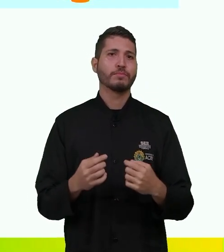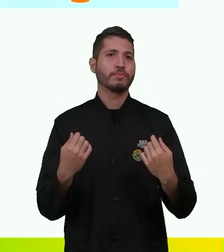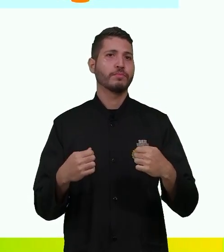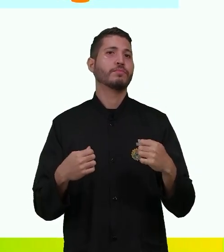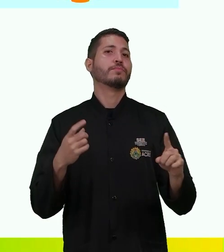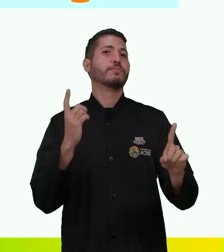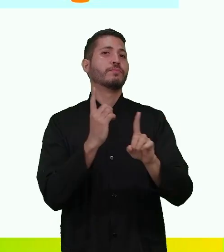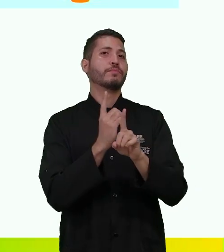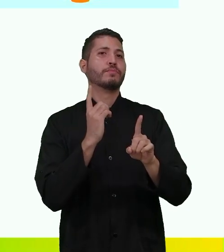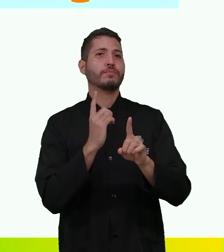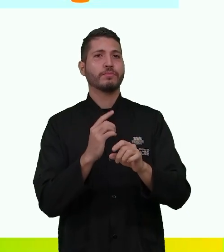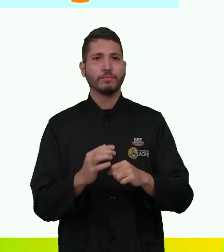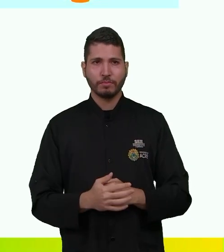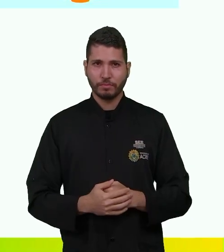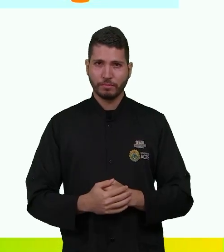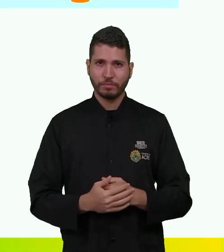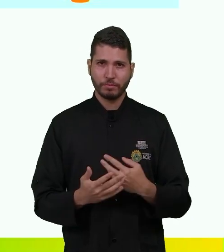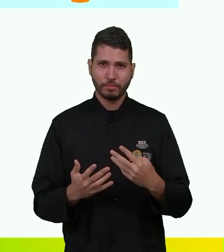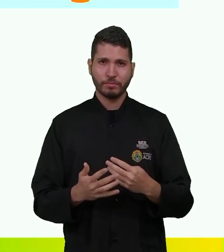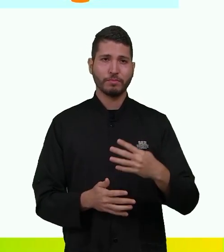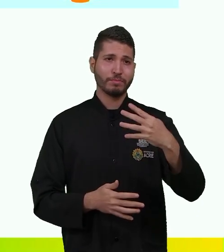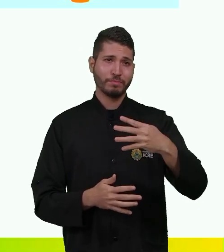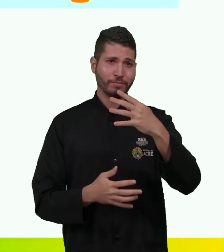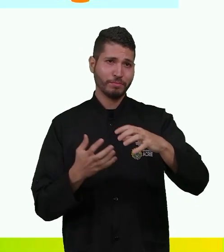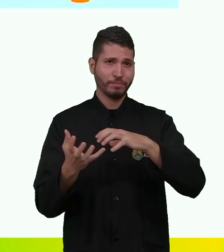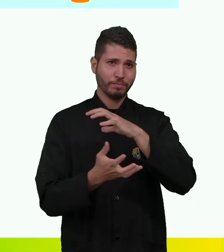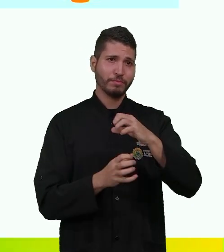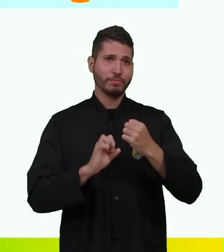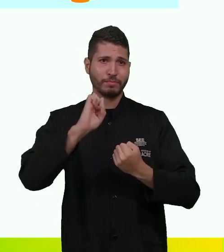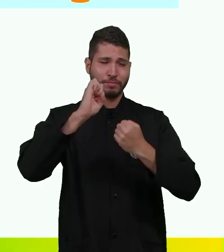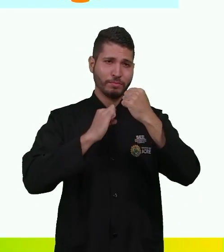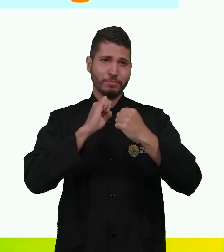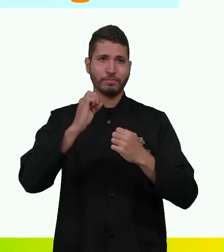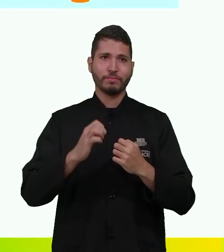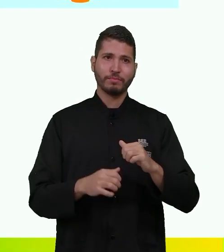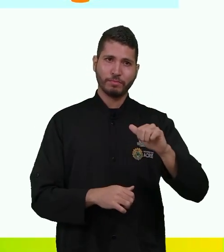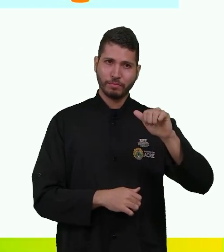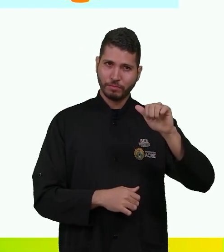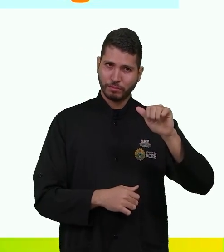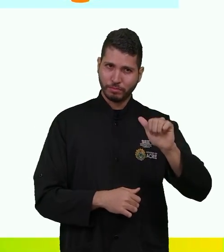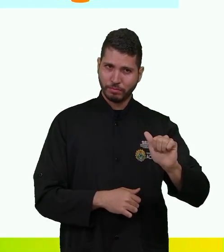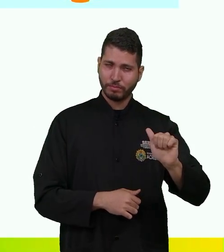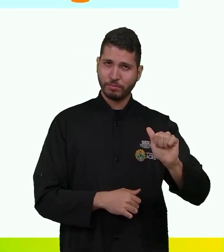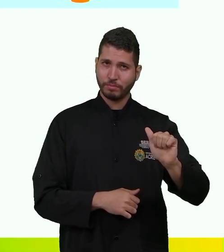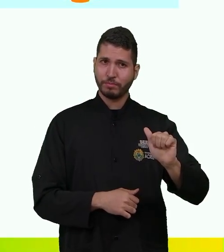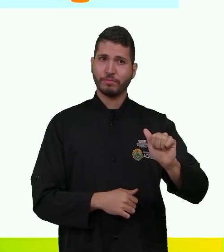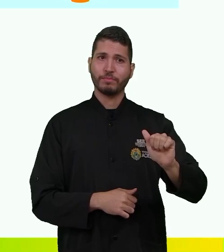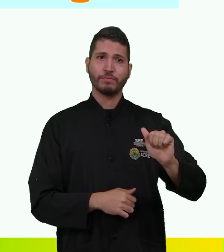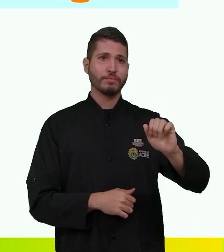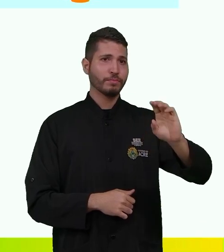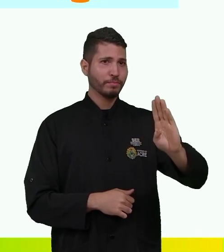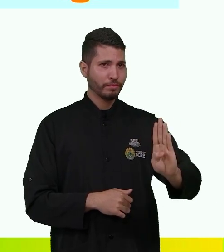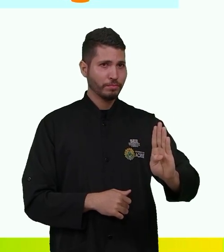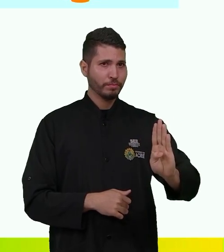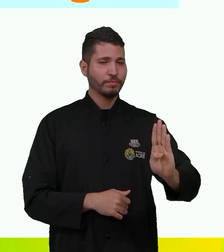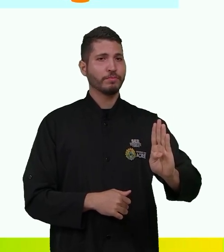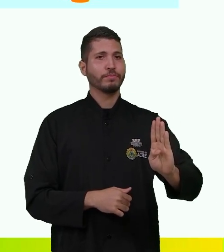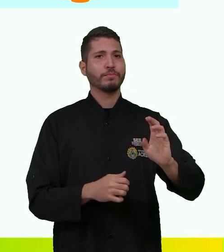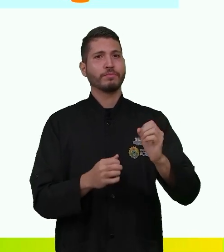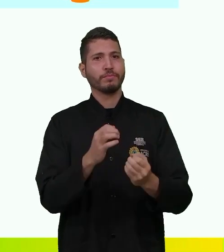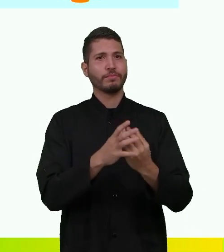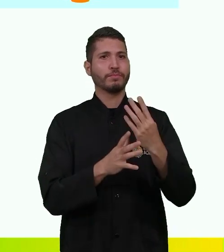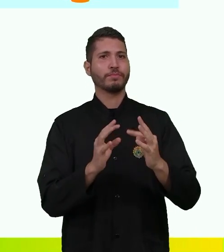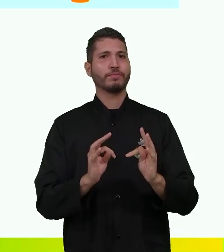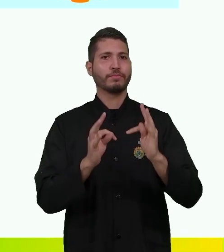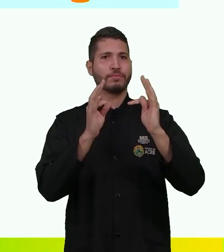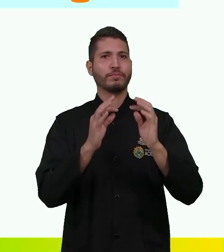da quarta Revolução Industrial. Foi o surgimento da máquina a vapor? De forma nenhuma. Foi o surgimento da tecnologia, da